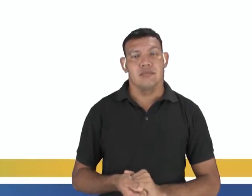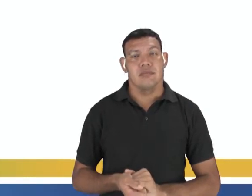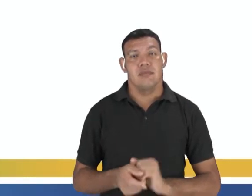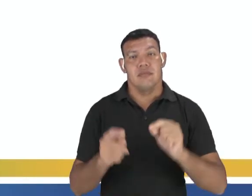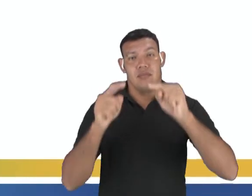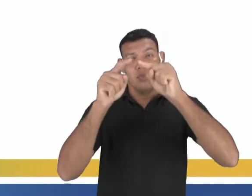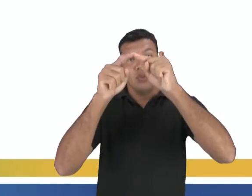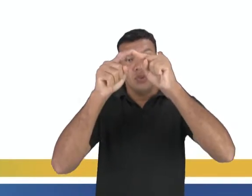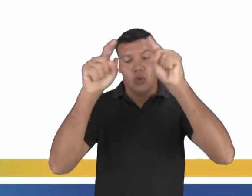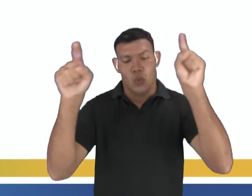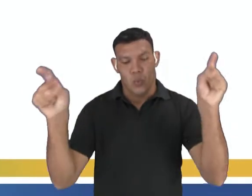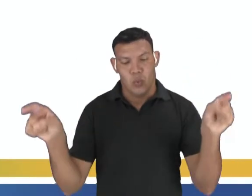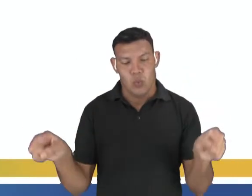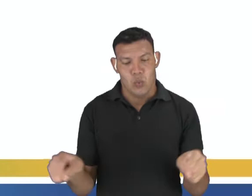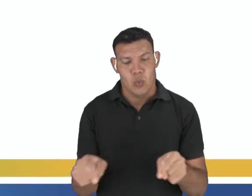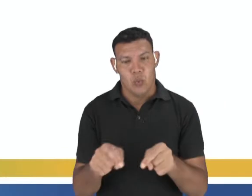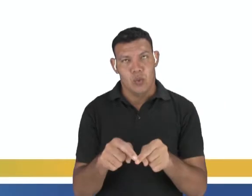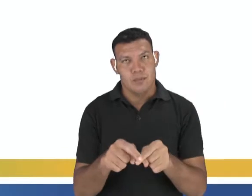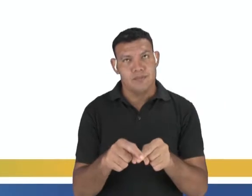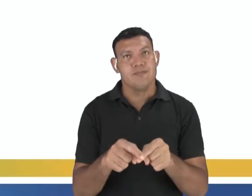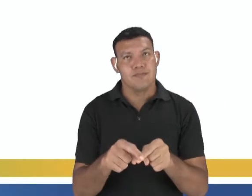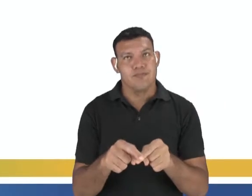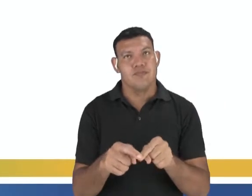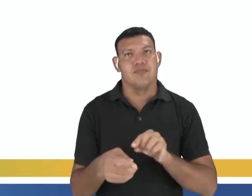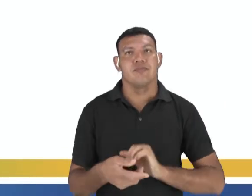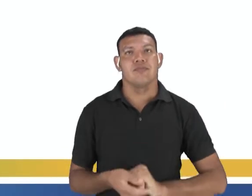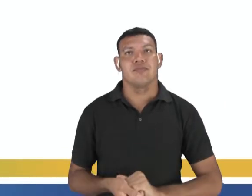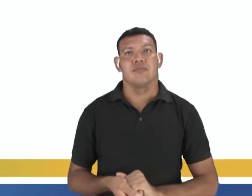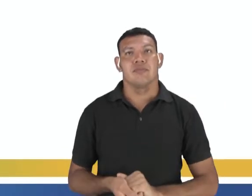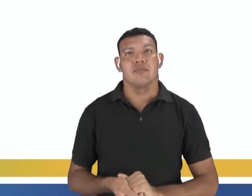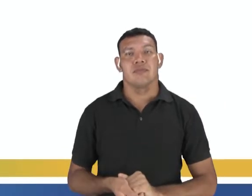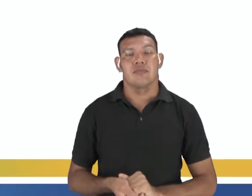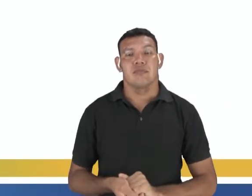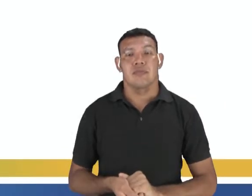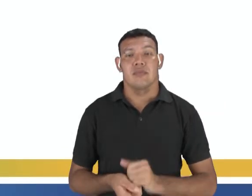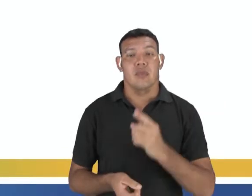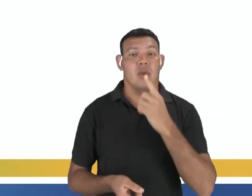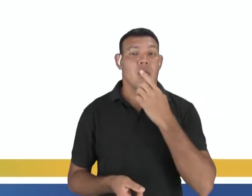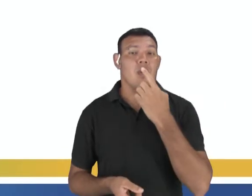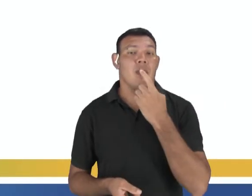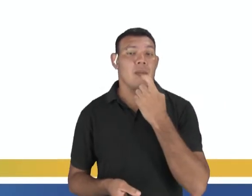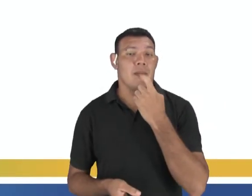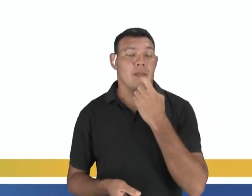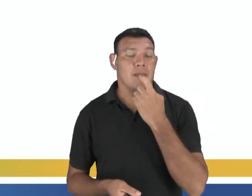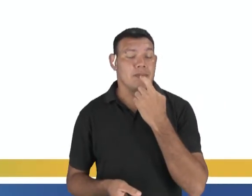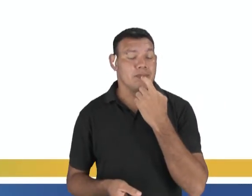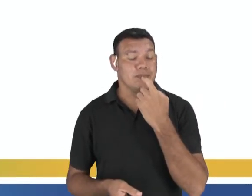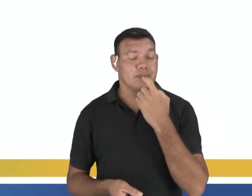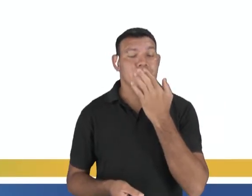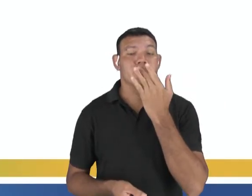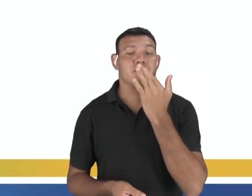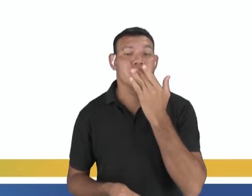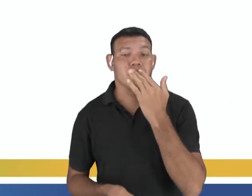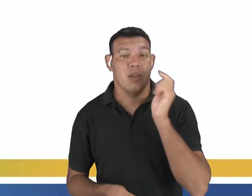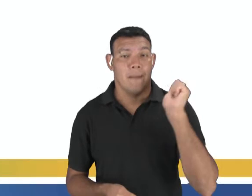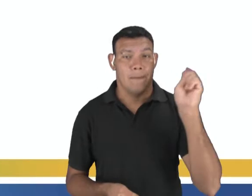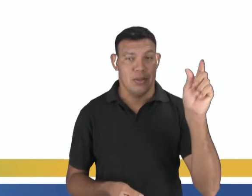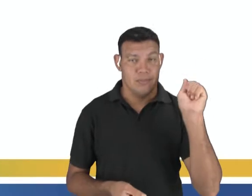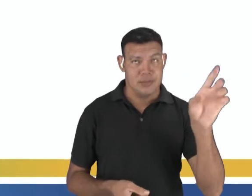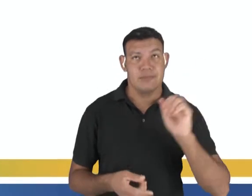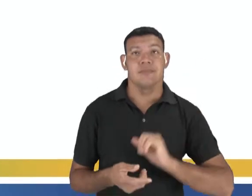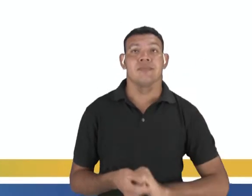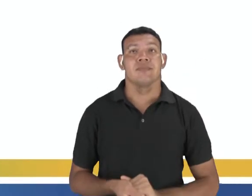está aí a circunferência, né? Representada na cor azul, né? E o círculo, que é